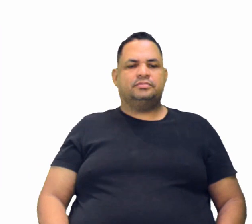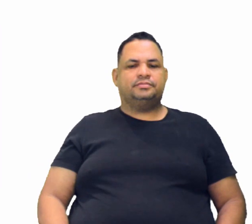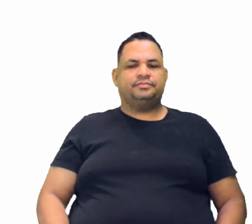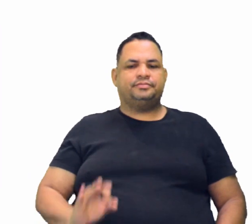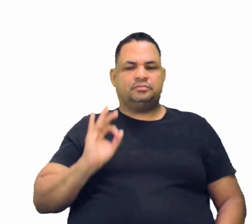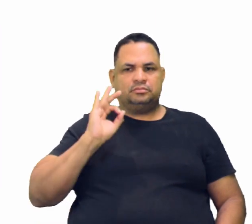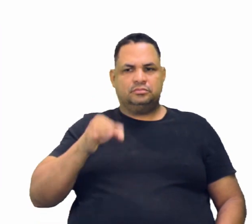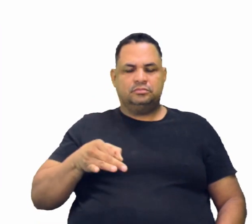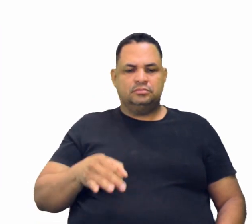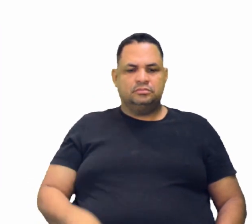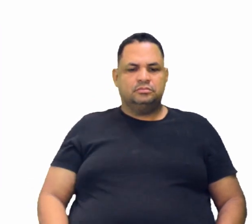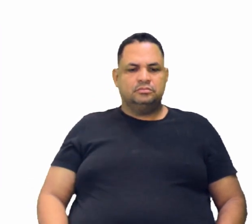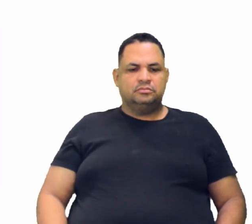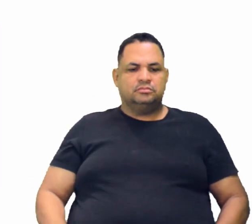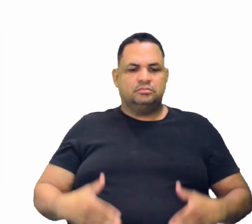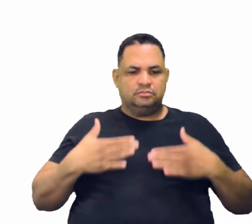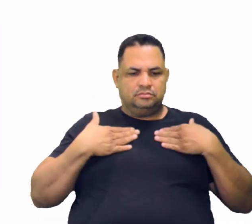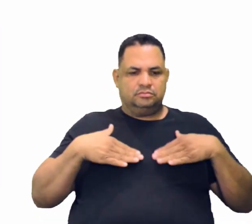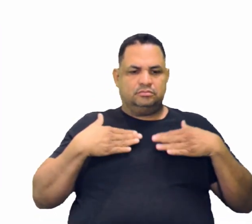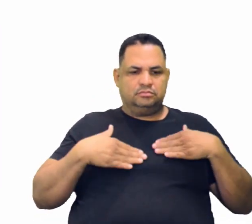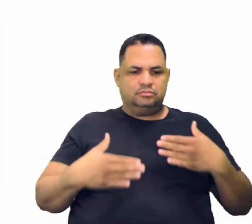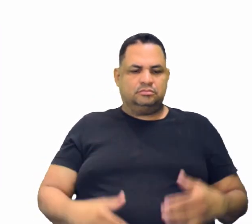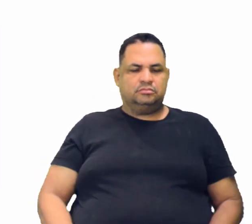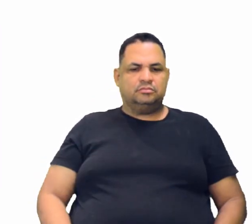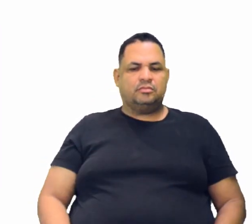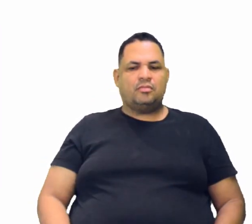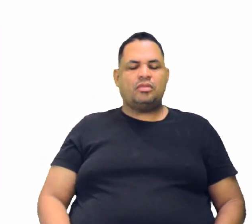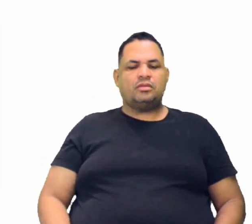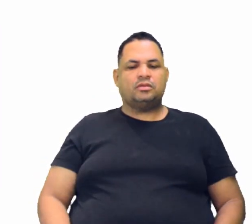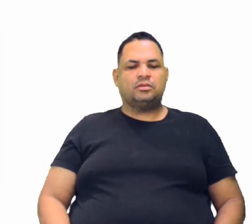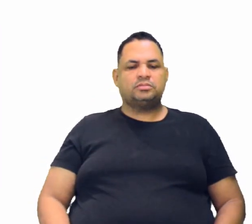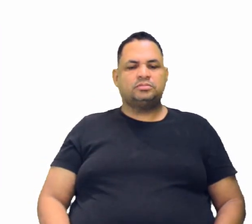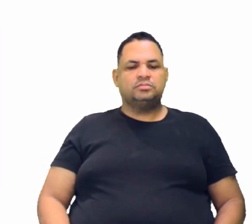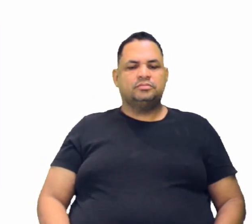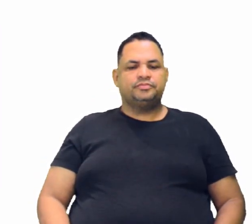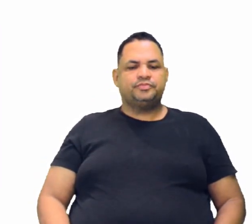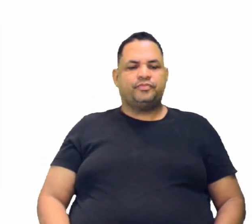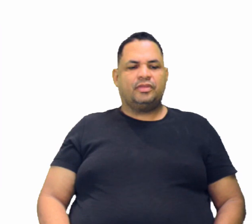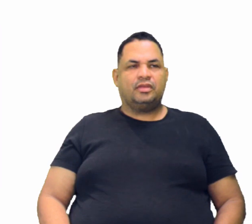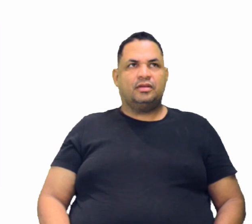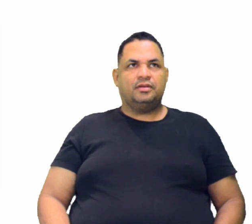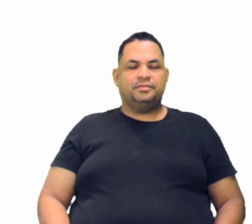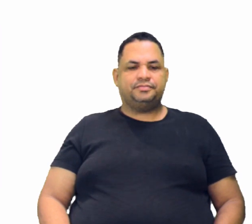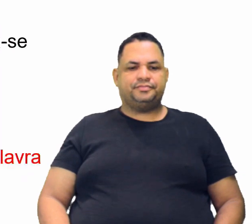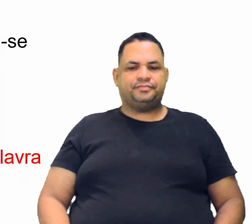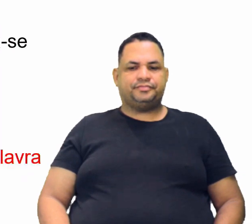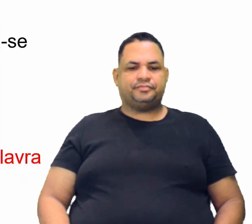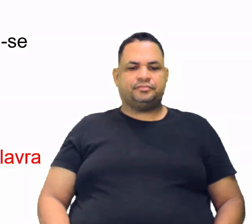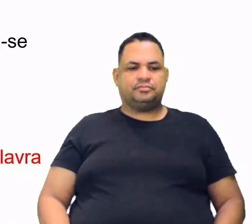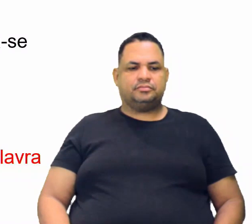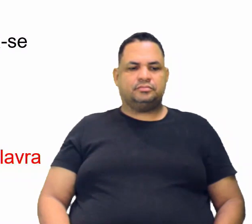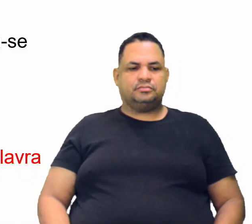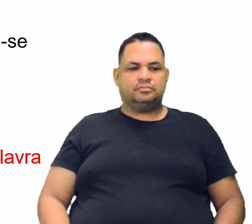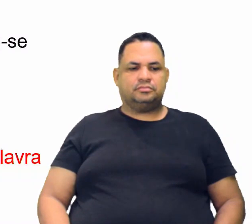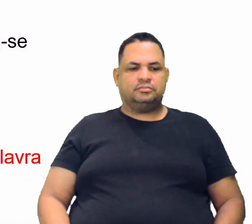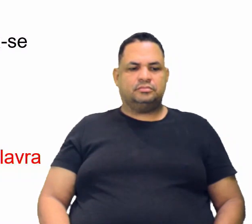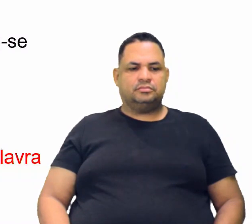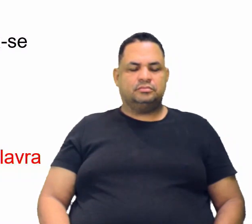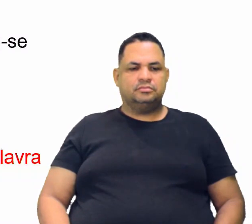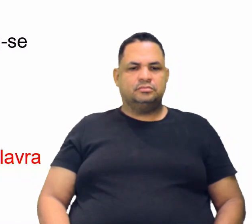Certo? Tranquilo? Então, vamos lá, então, amado.